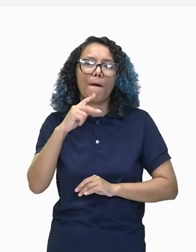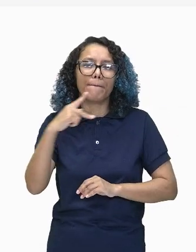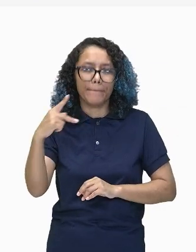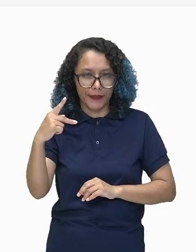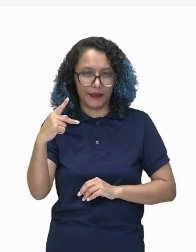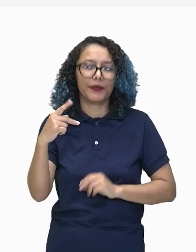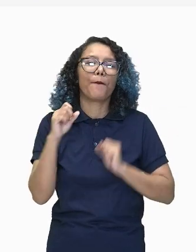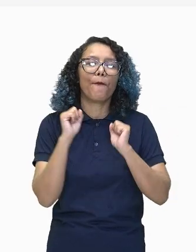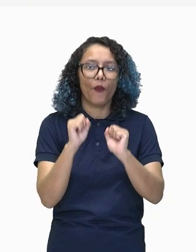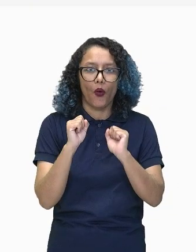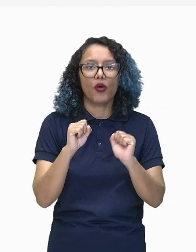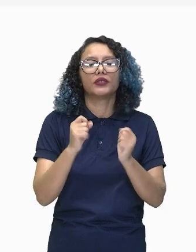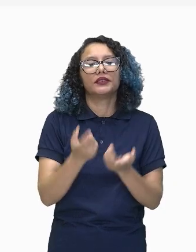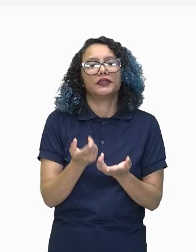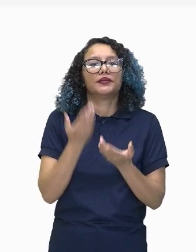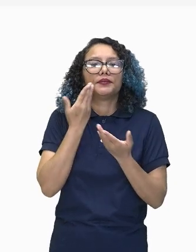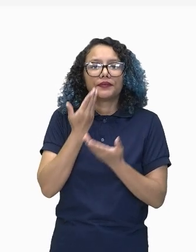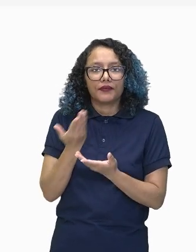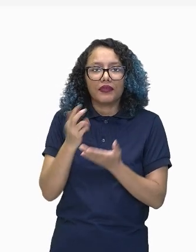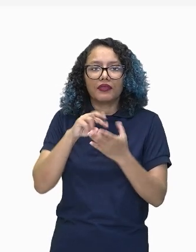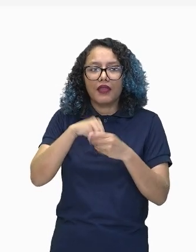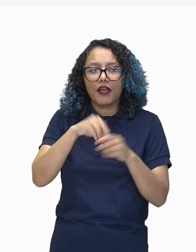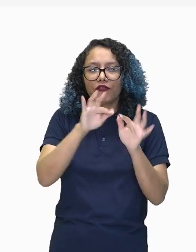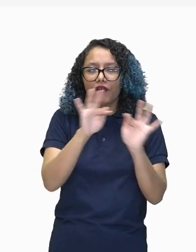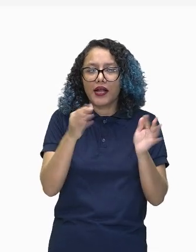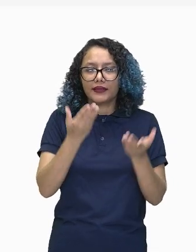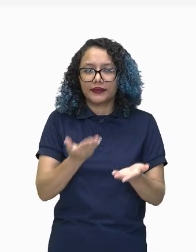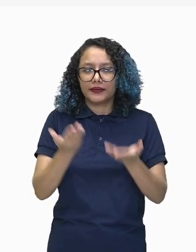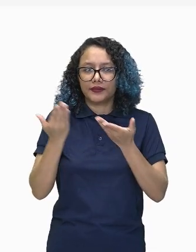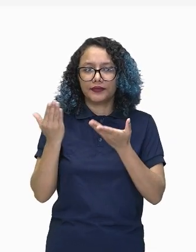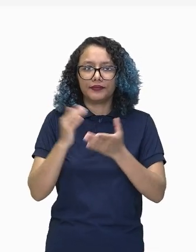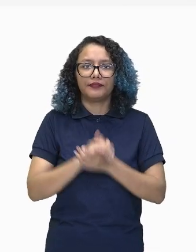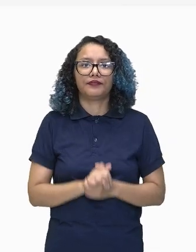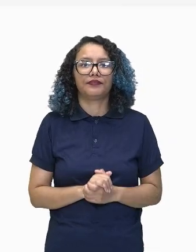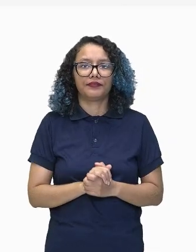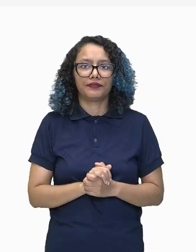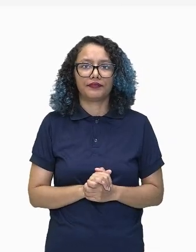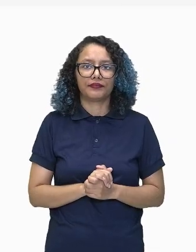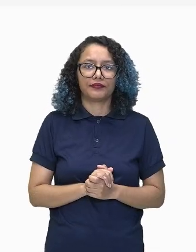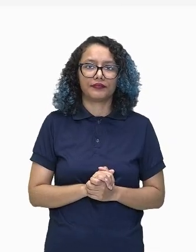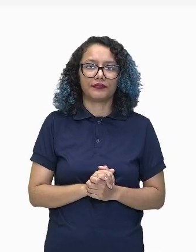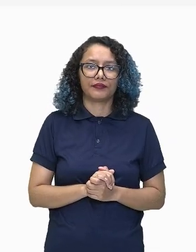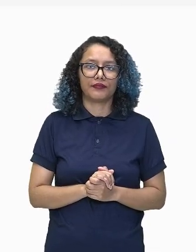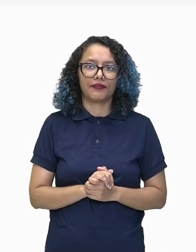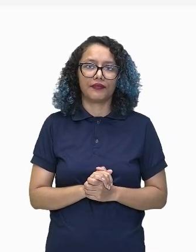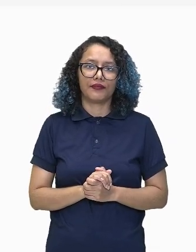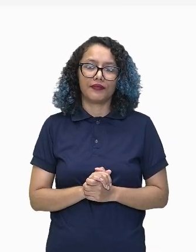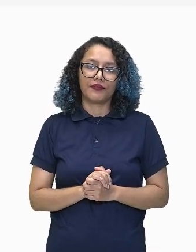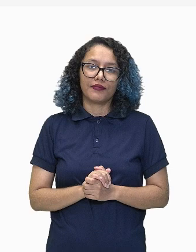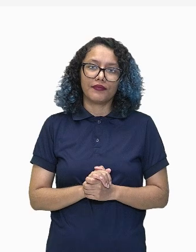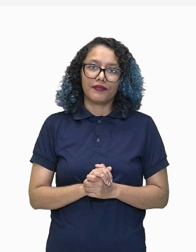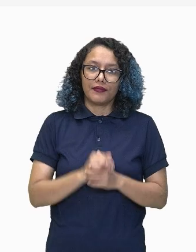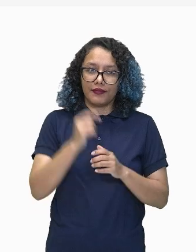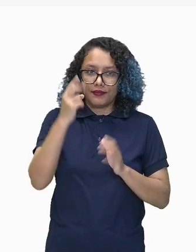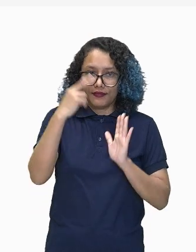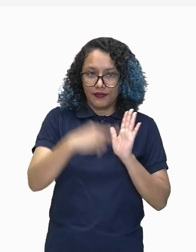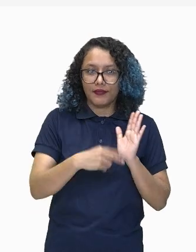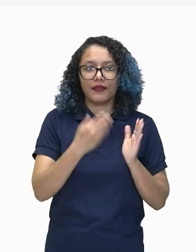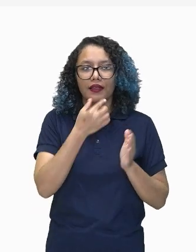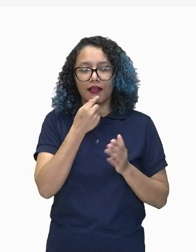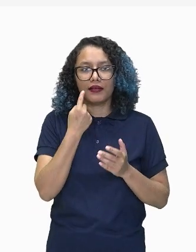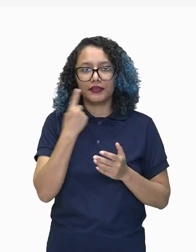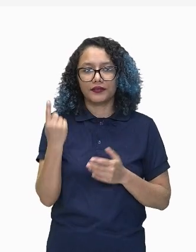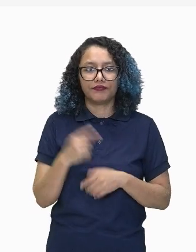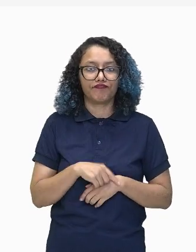no exemplo nessa frase. That party was lit. That party was lit.